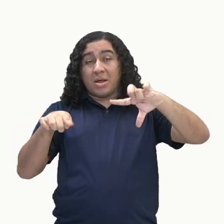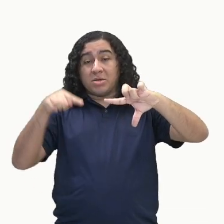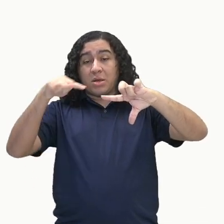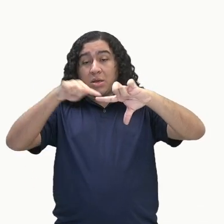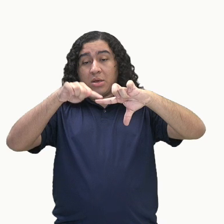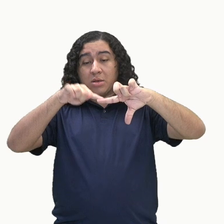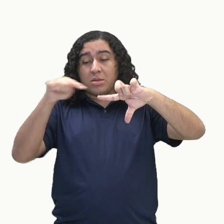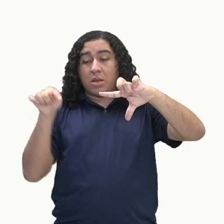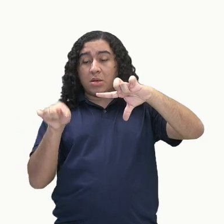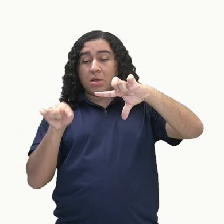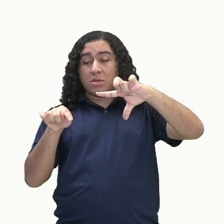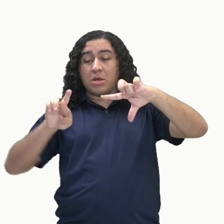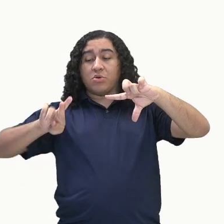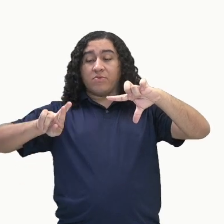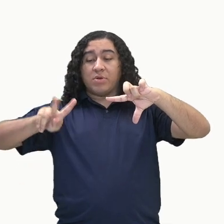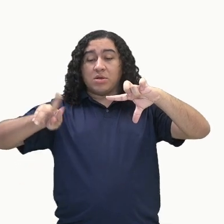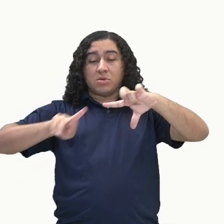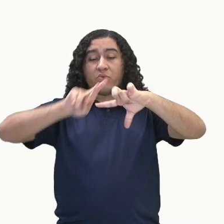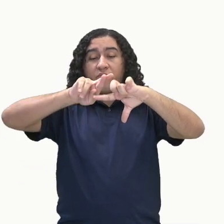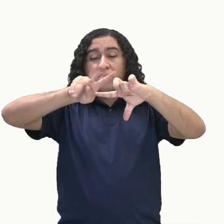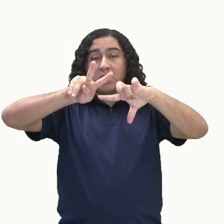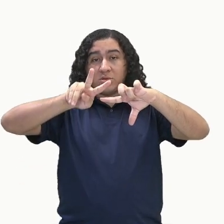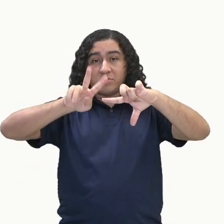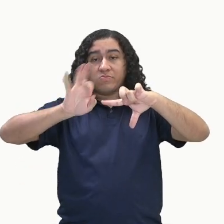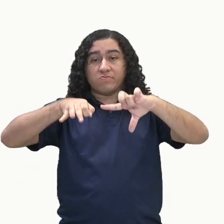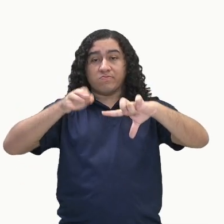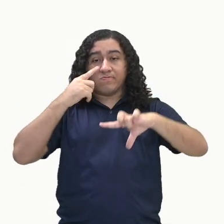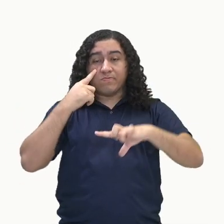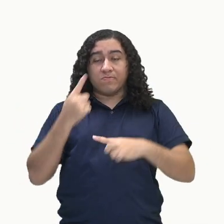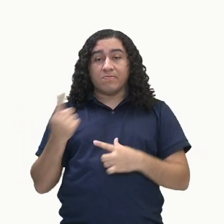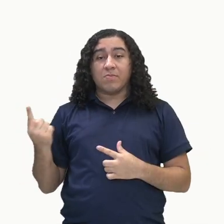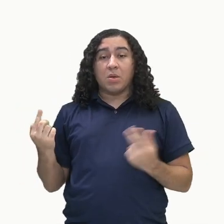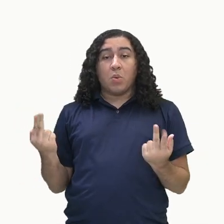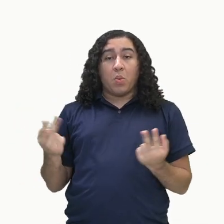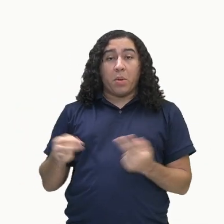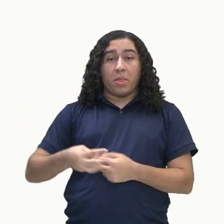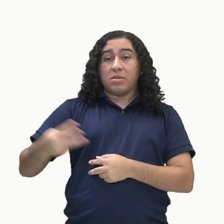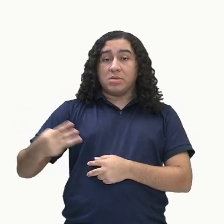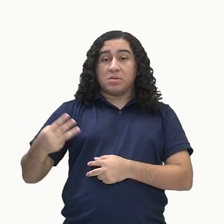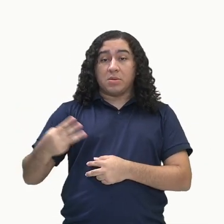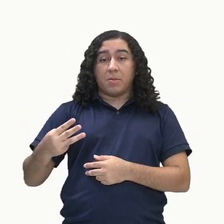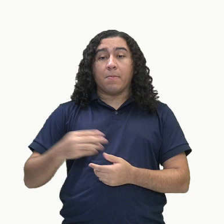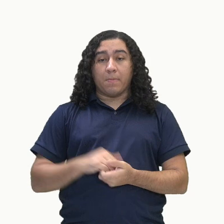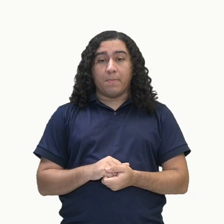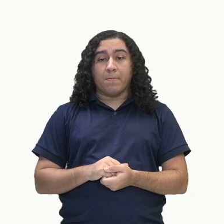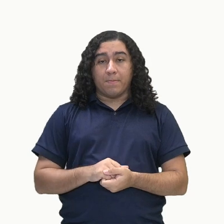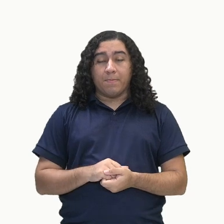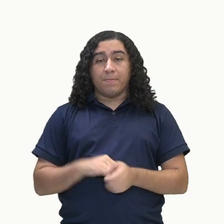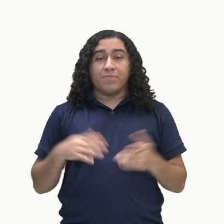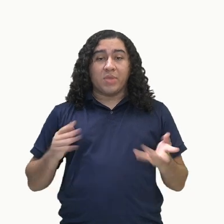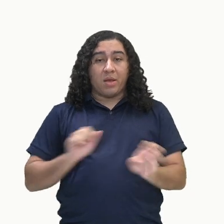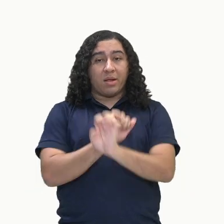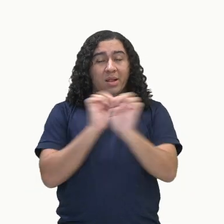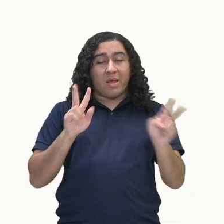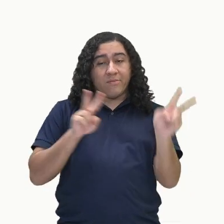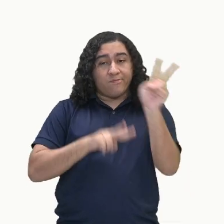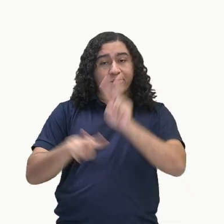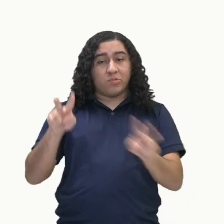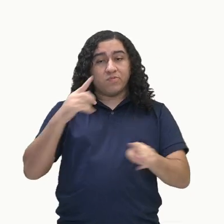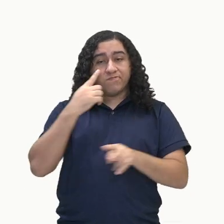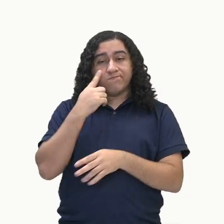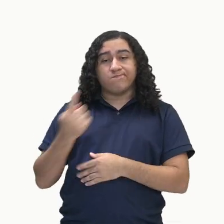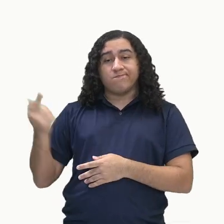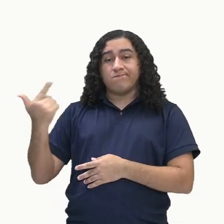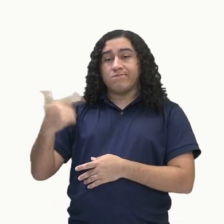diferentes. A mesma coisa eu posso fazer aqui, tá? Que claramente a gente visualizando, eles não possuem